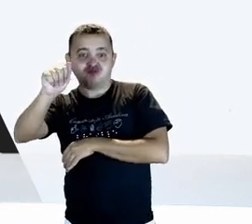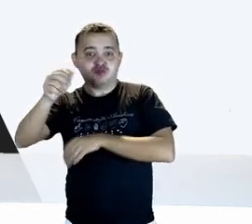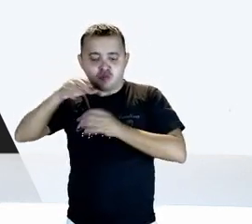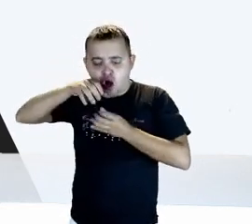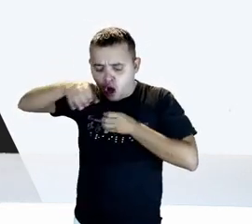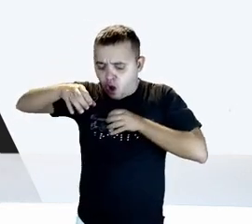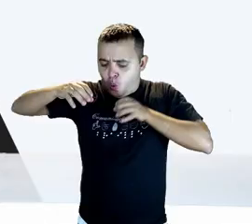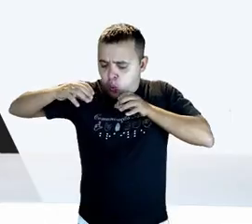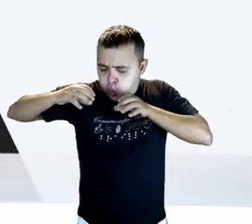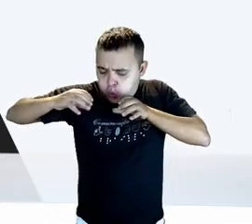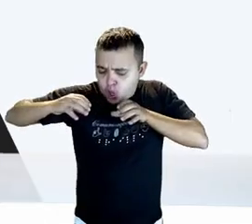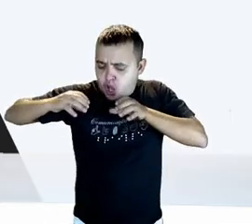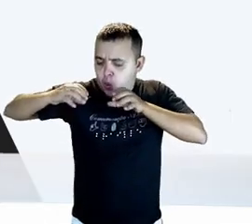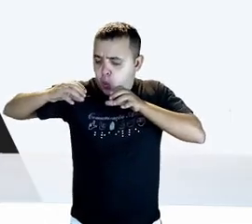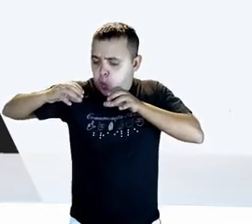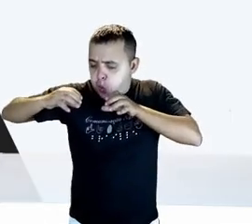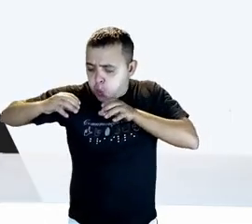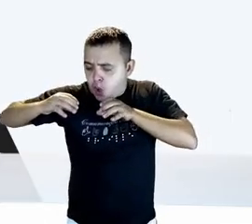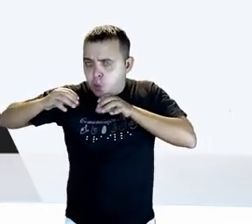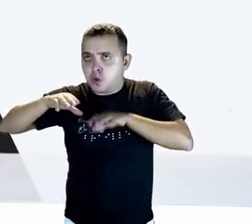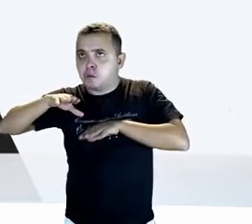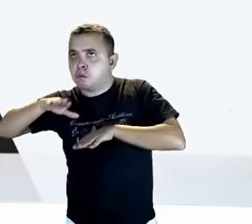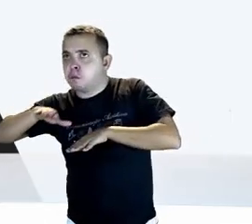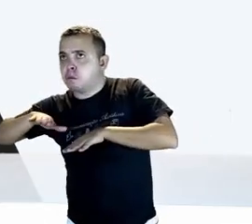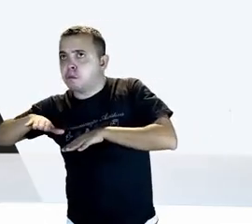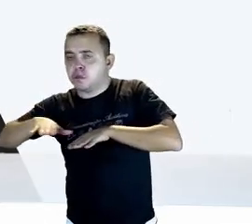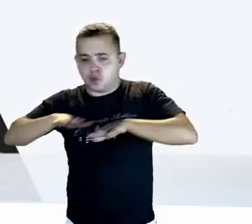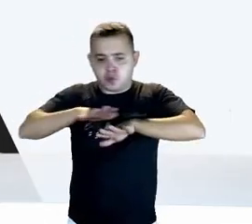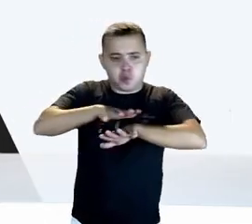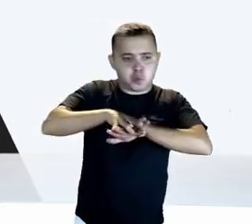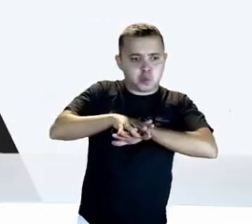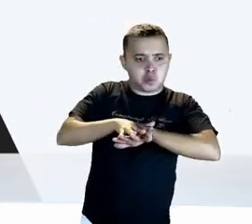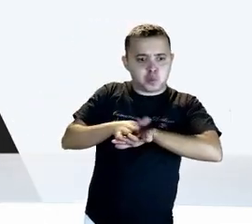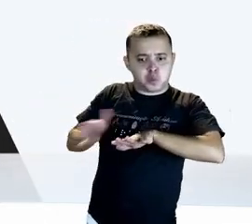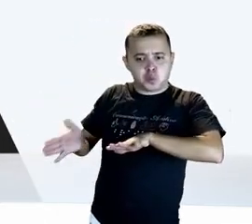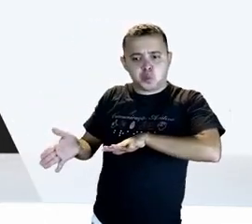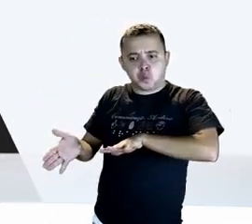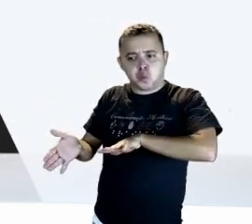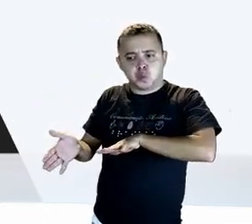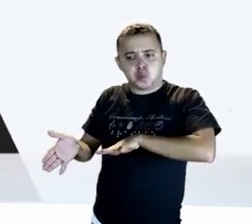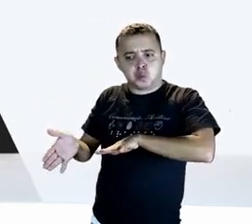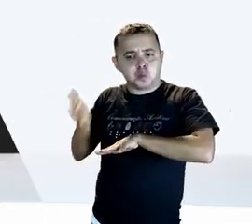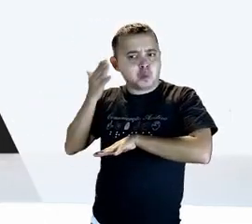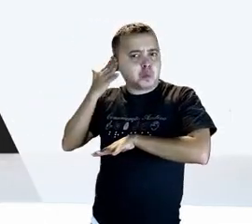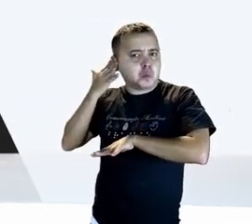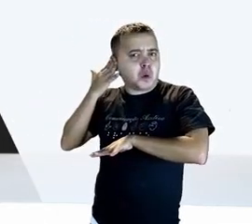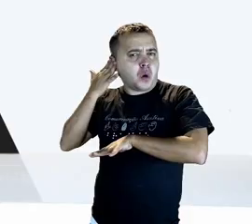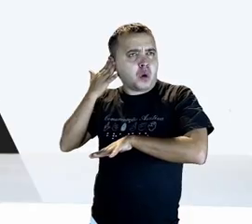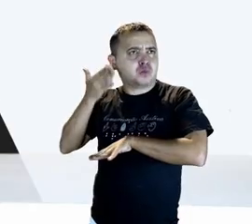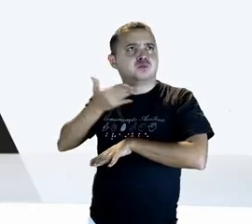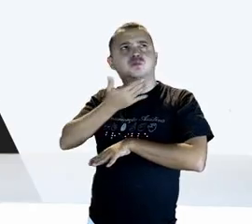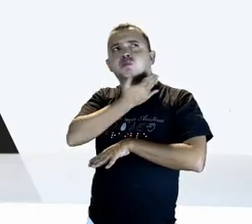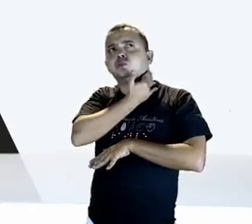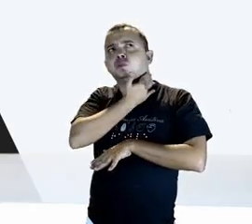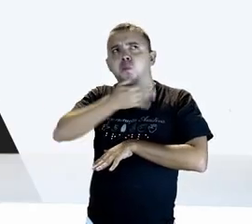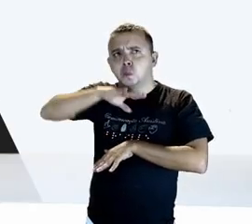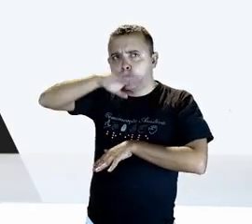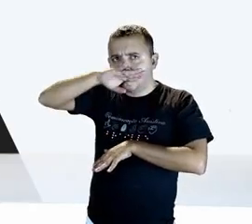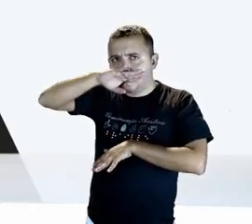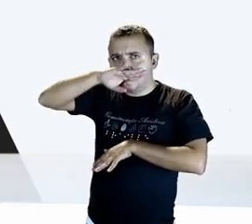Verifica a respiração. Depois você encosta o ouvido ou o nariz da vítima